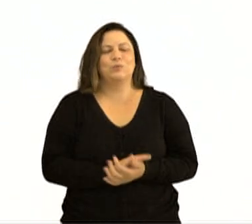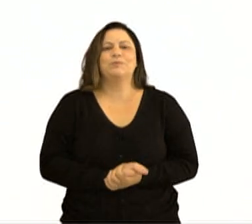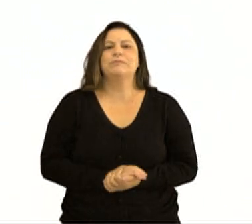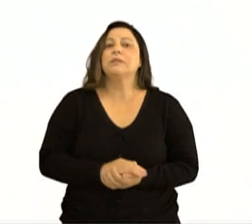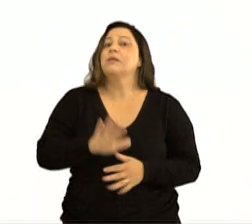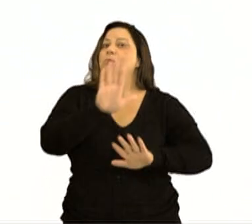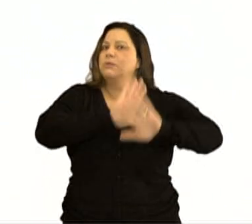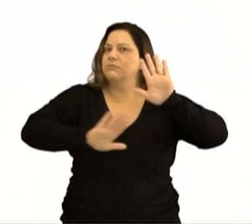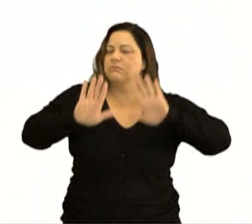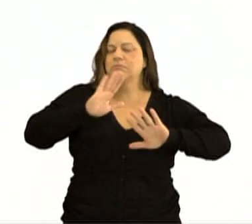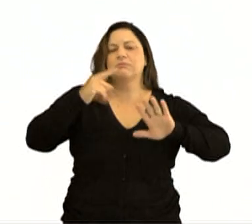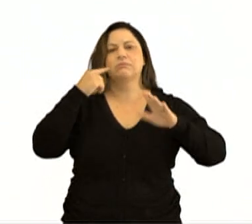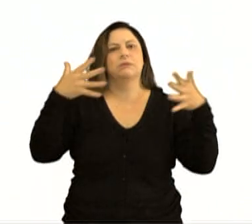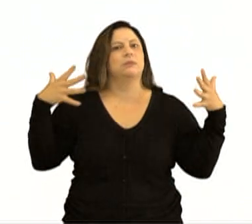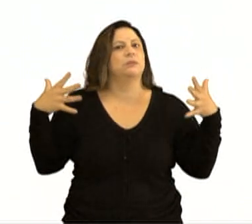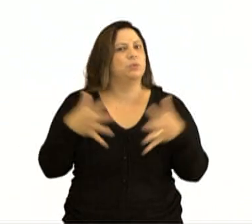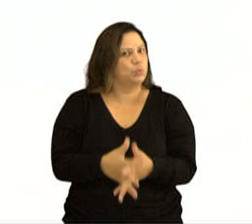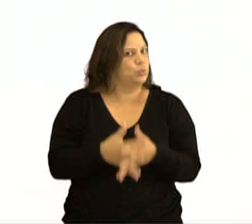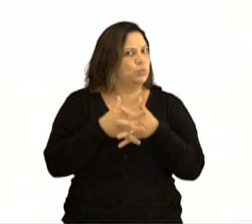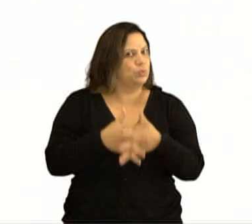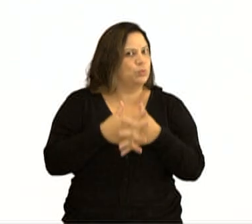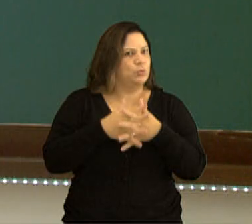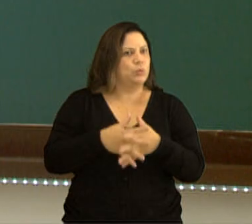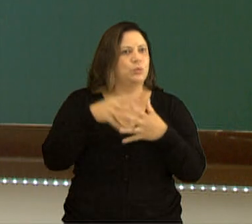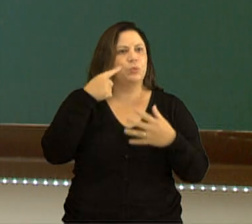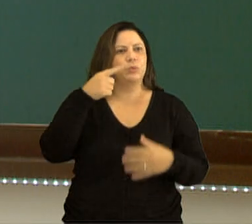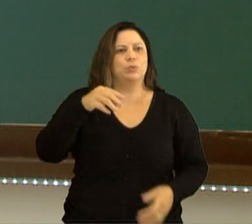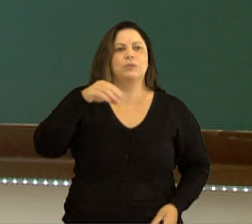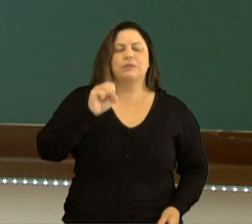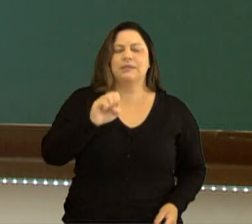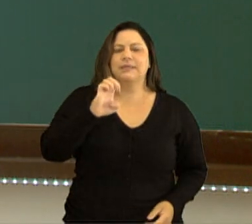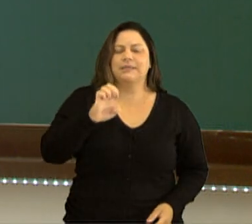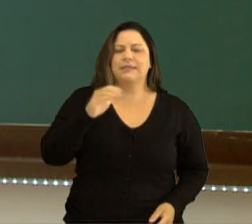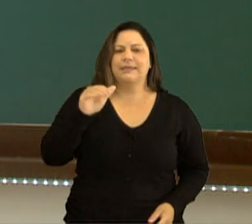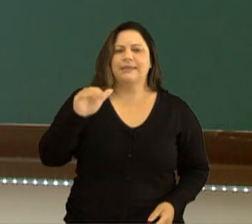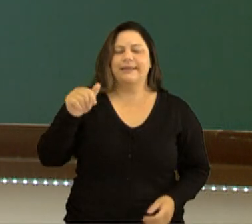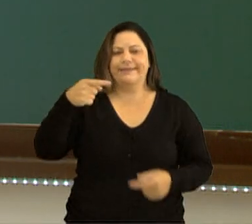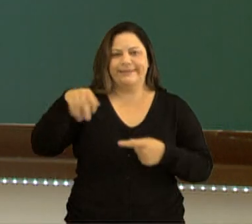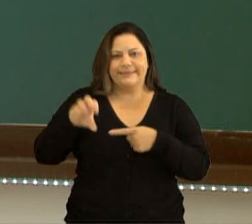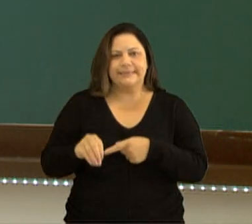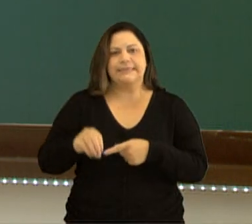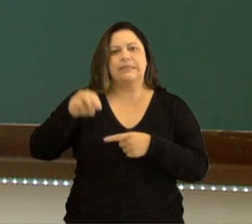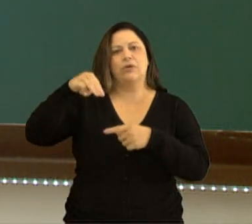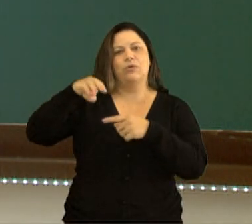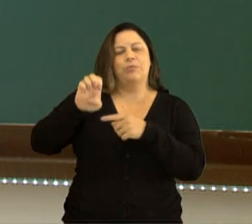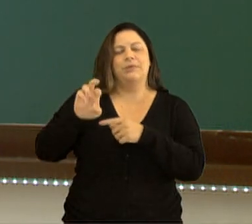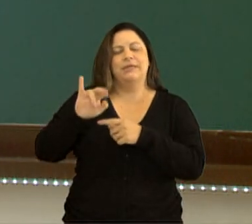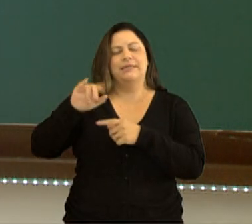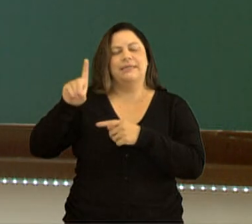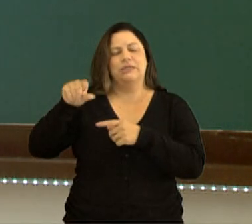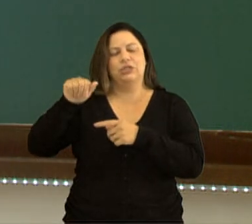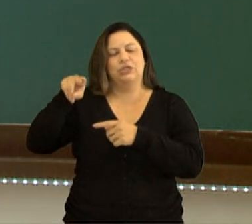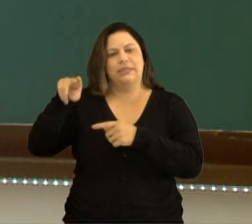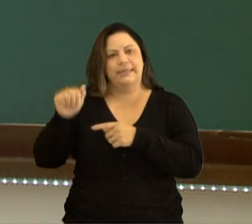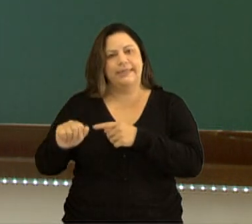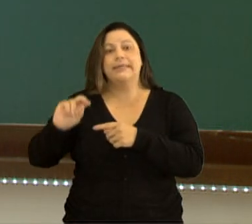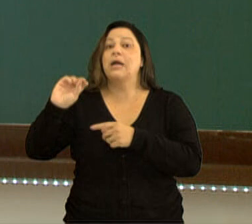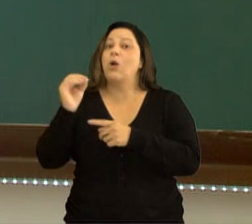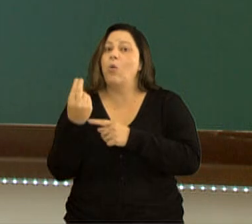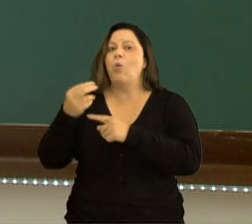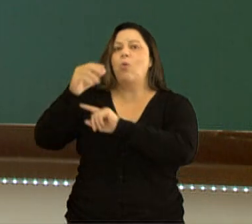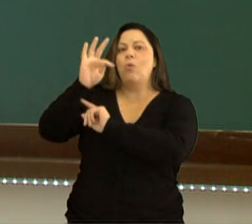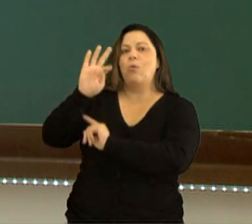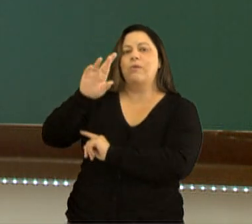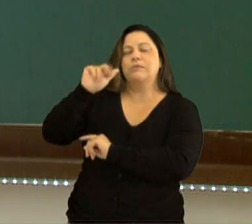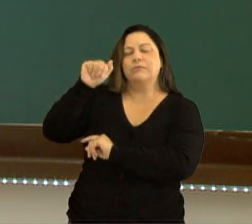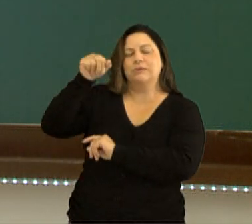tomar cuidado para não confundir secção meridiana com a secção transversal. Tranquilo?